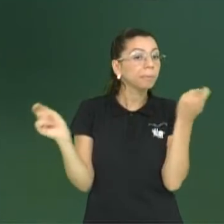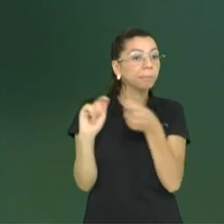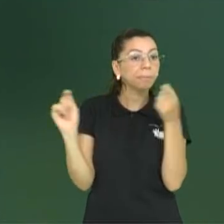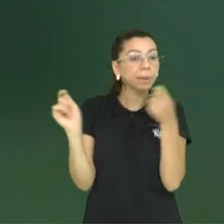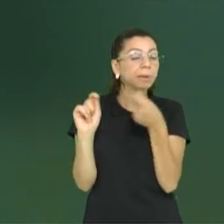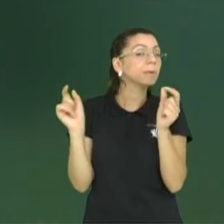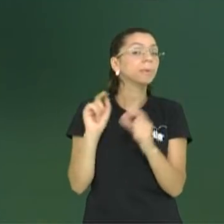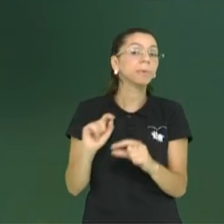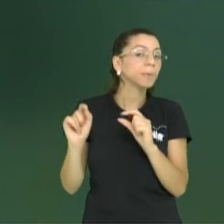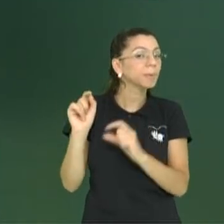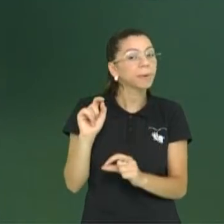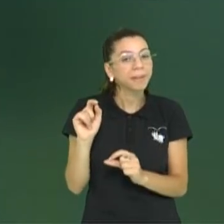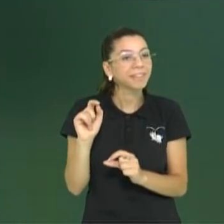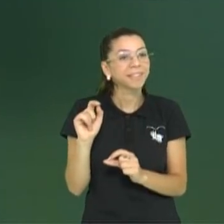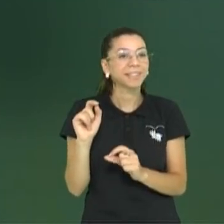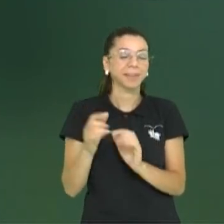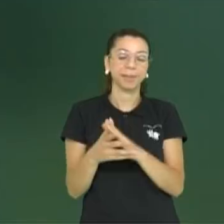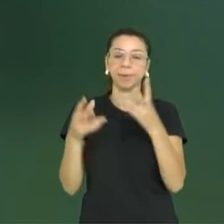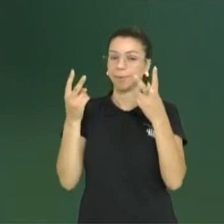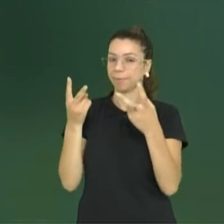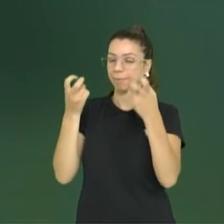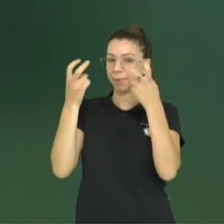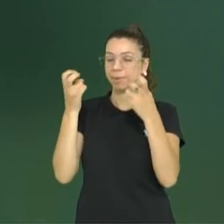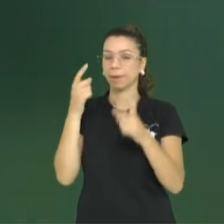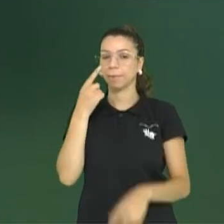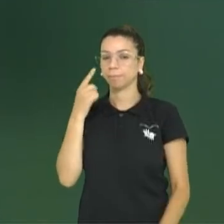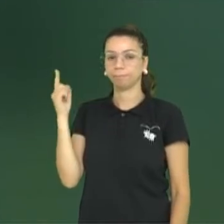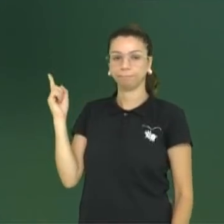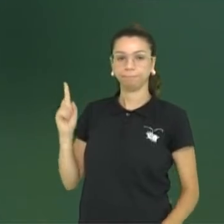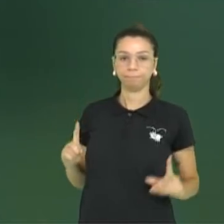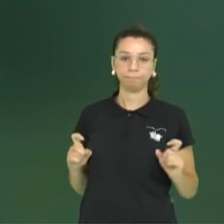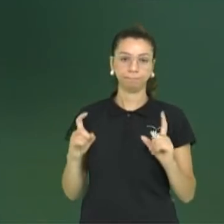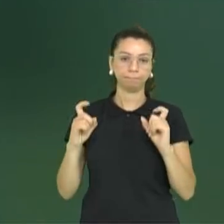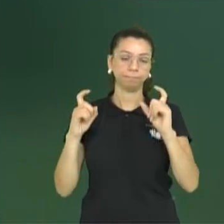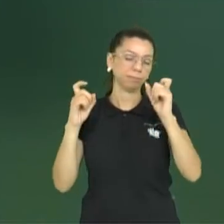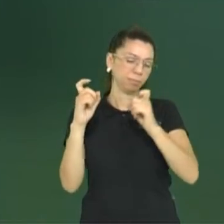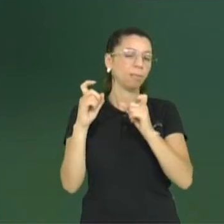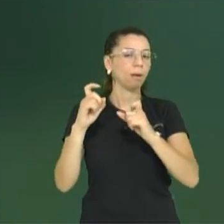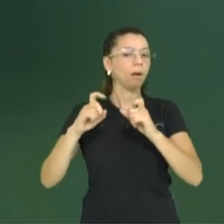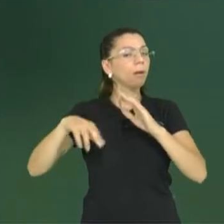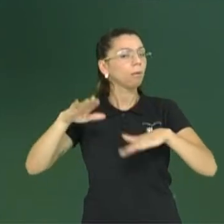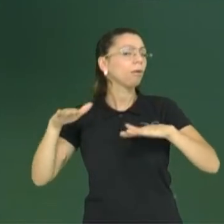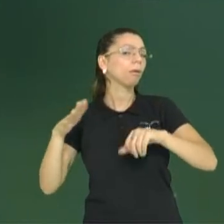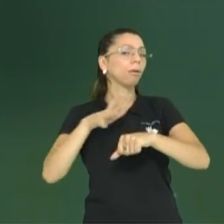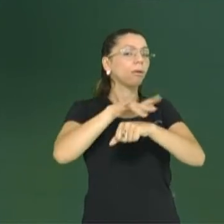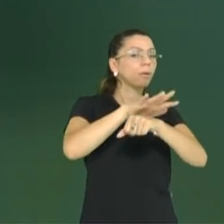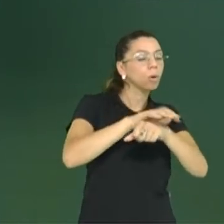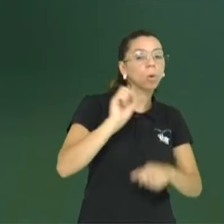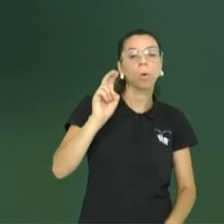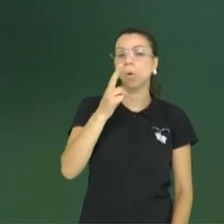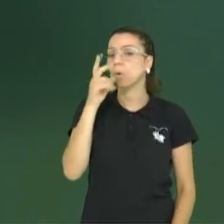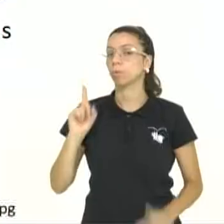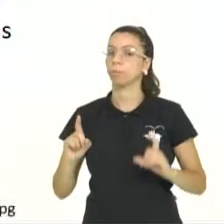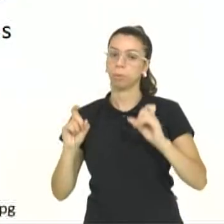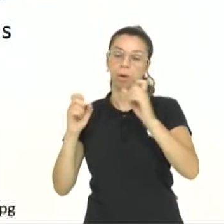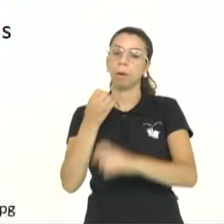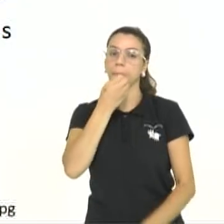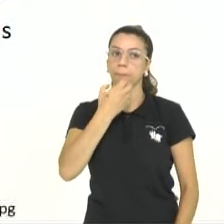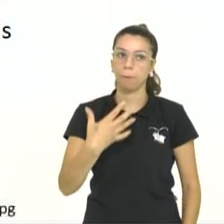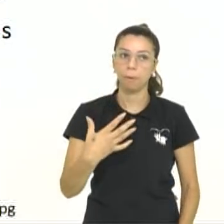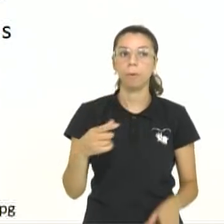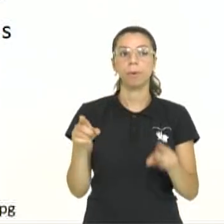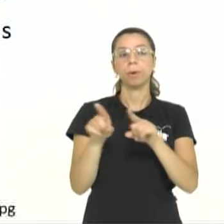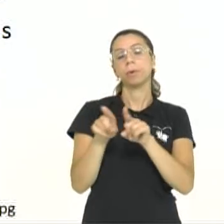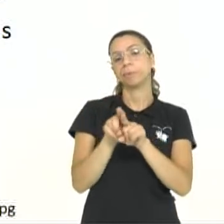de um instrumento. Então, reparem aqui as bactérias, algumas causadoras de doenças, outras são benéficas.